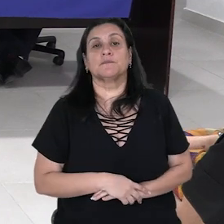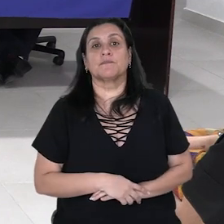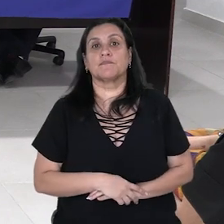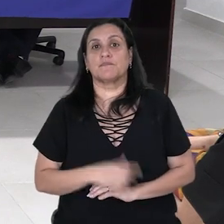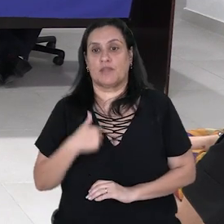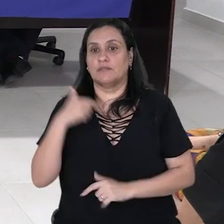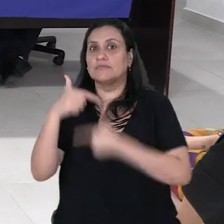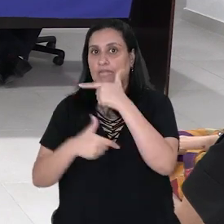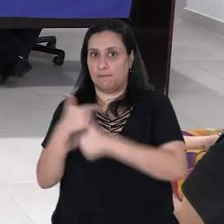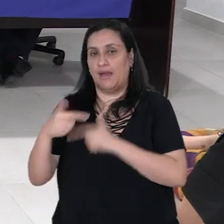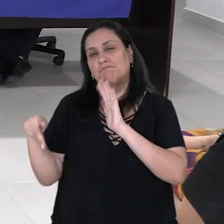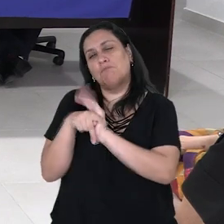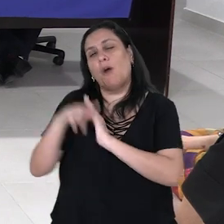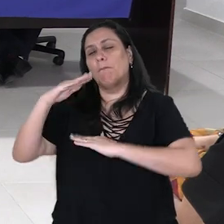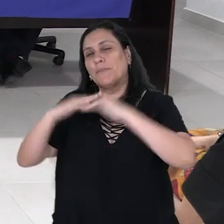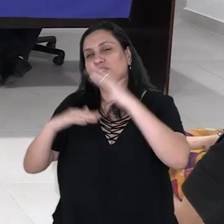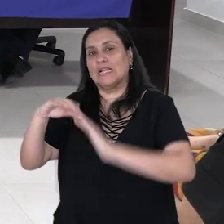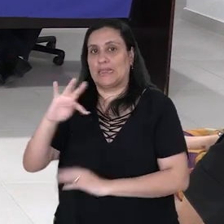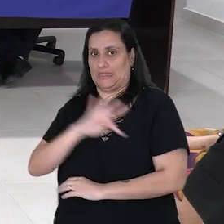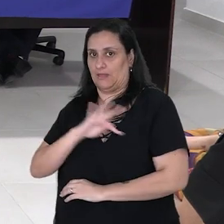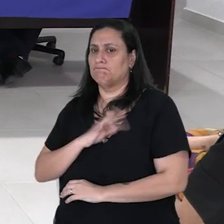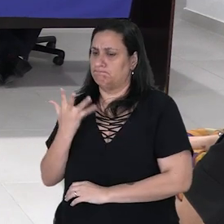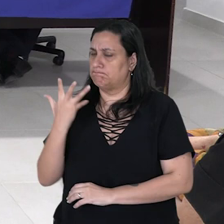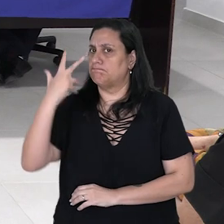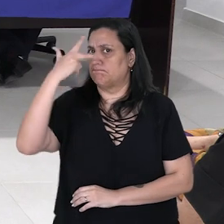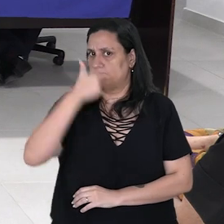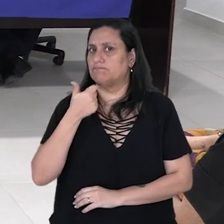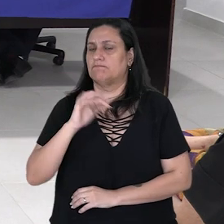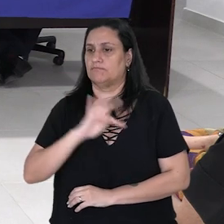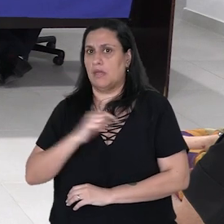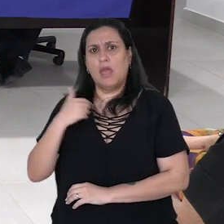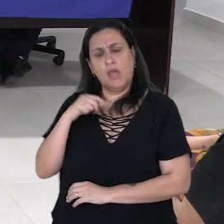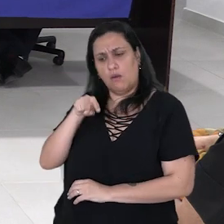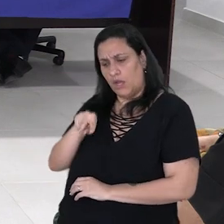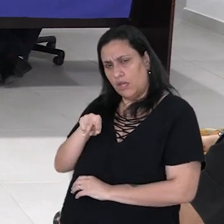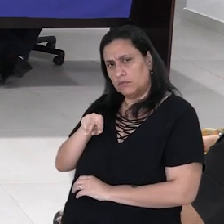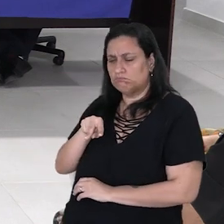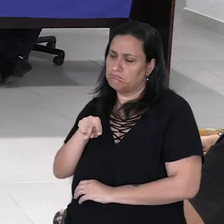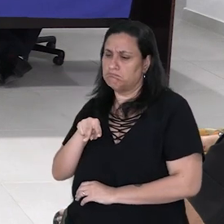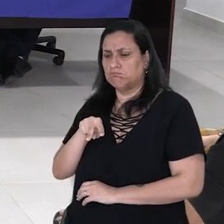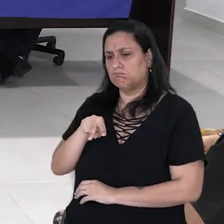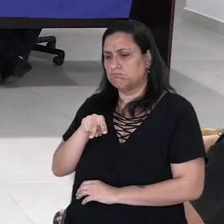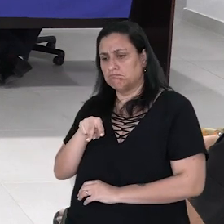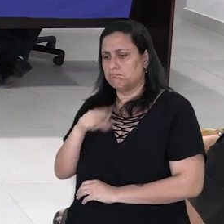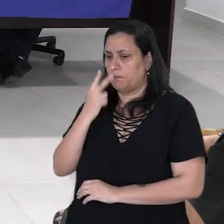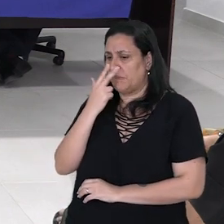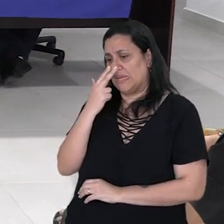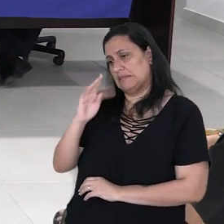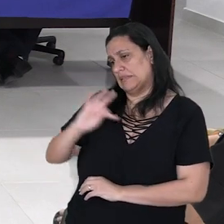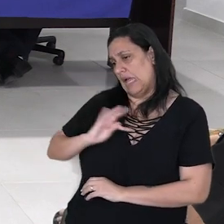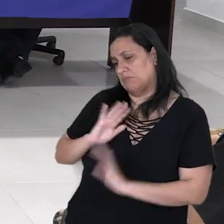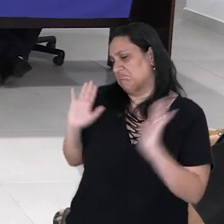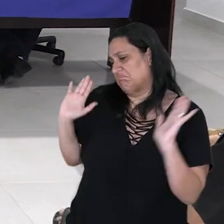é um trabalho técnico. E é um belo trabalho técnico. Mas, para mim, não mais do que um trabalho